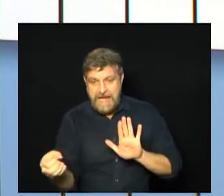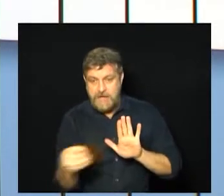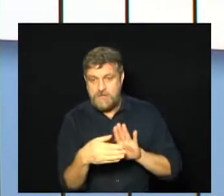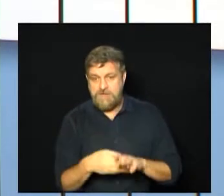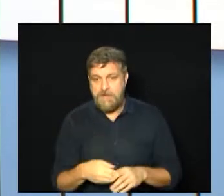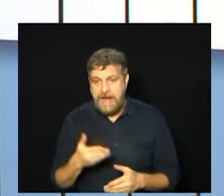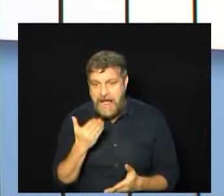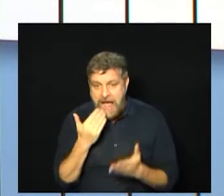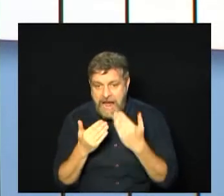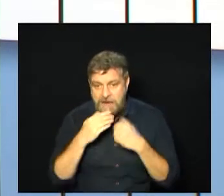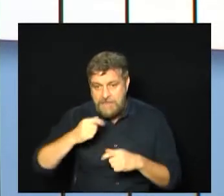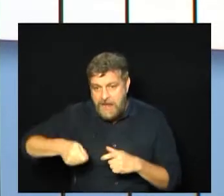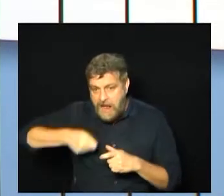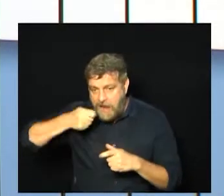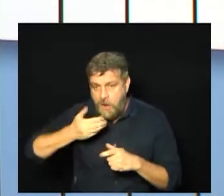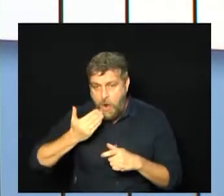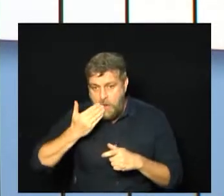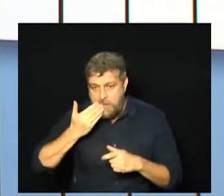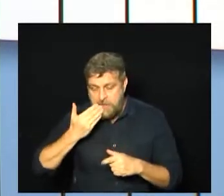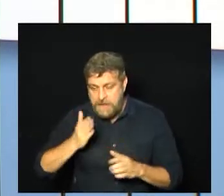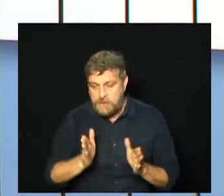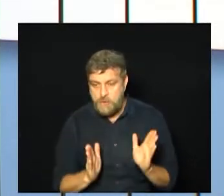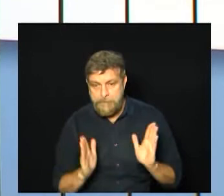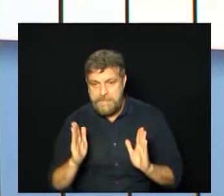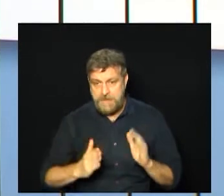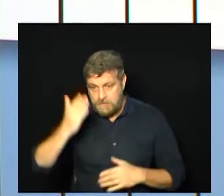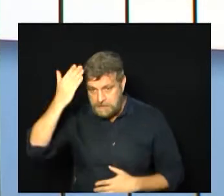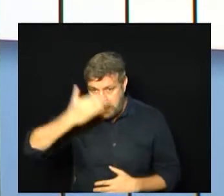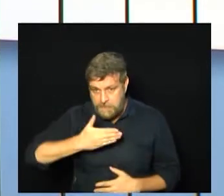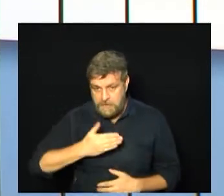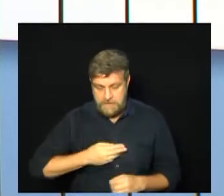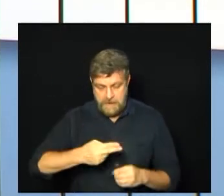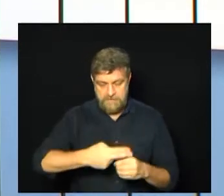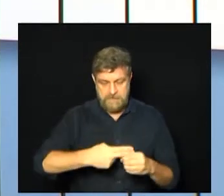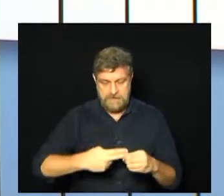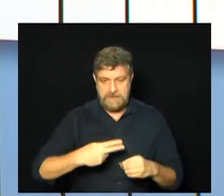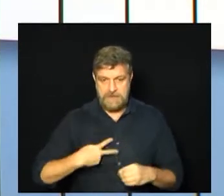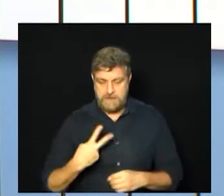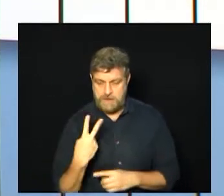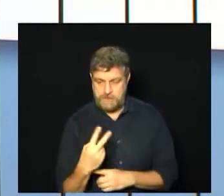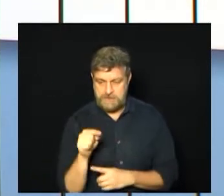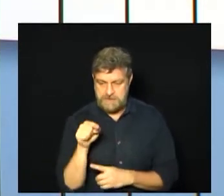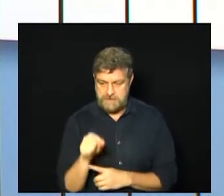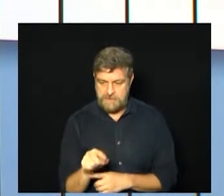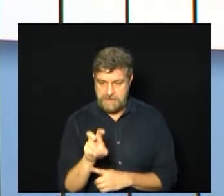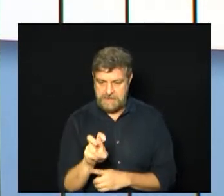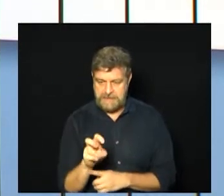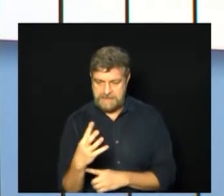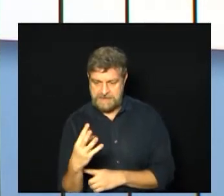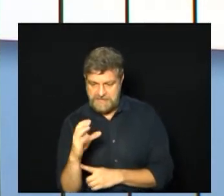alimentação durante a prova. A universidade tem 2.540 vagas em